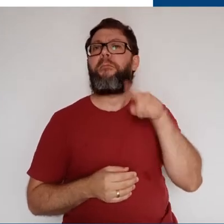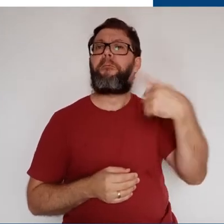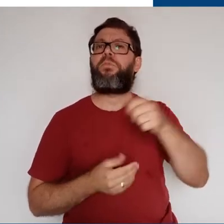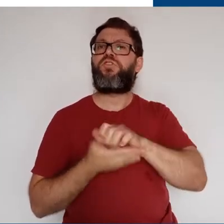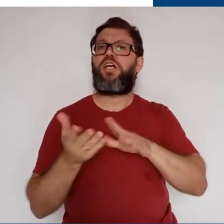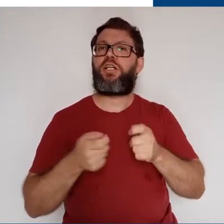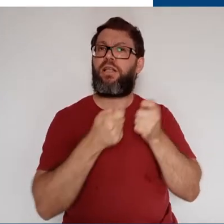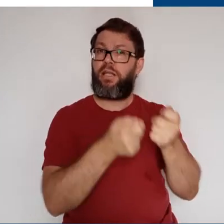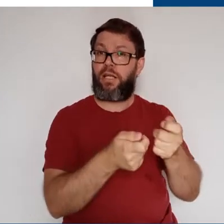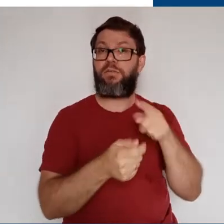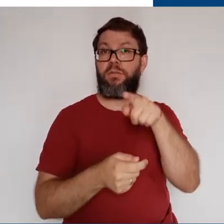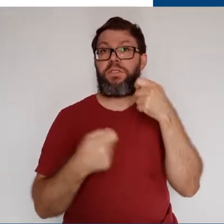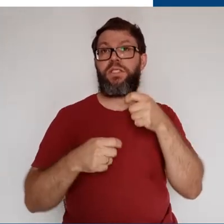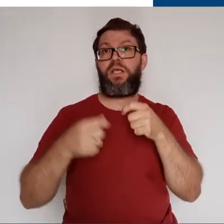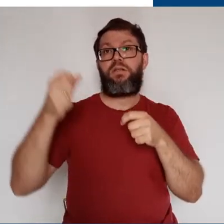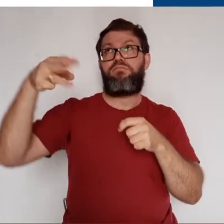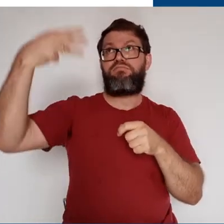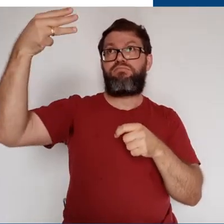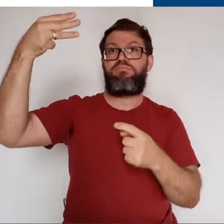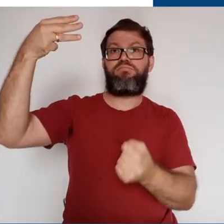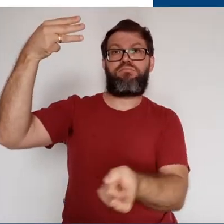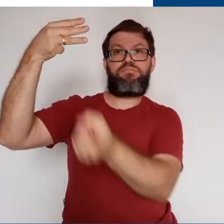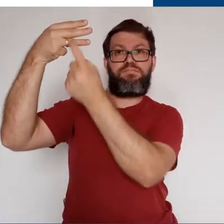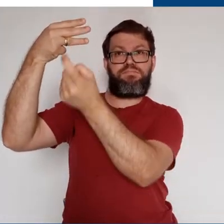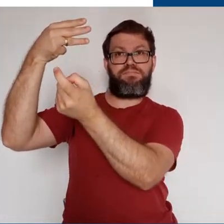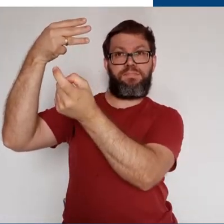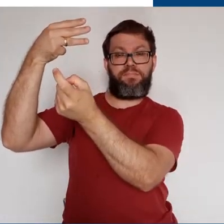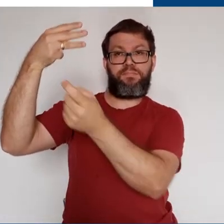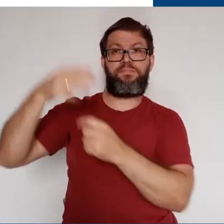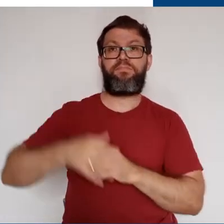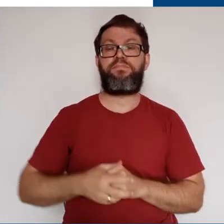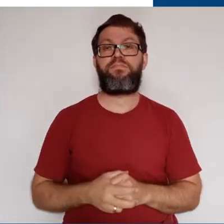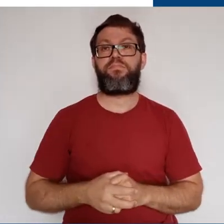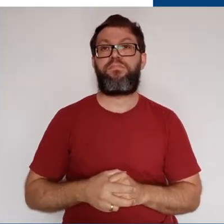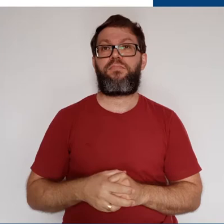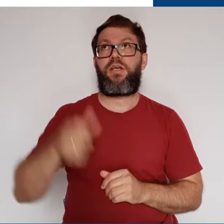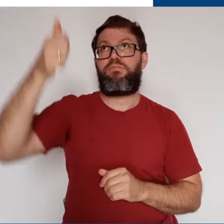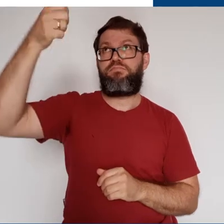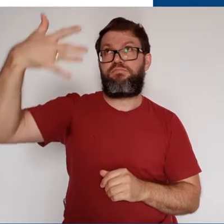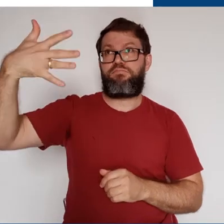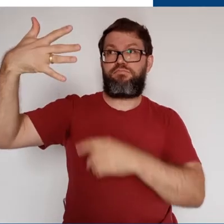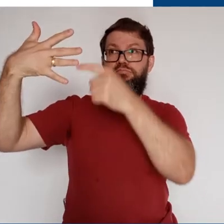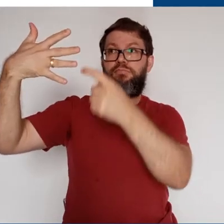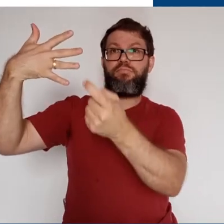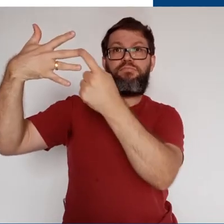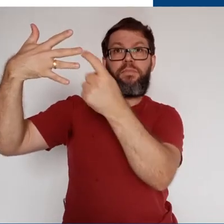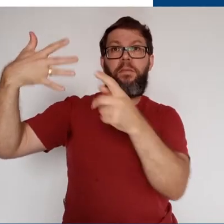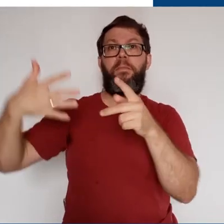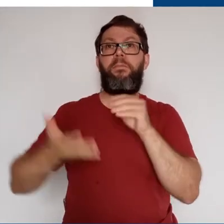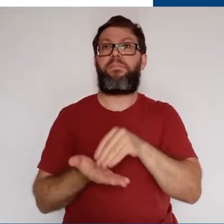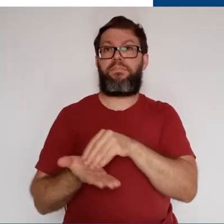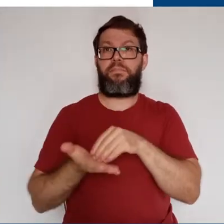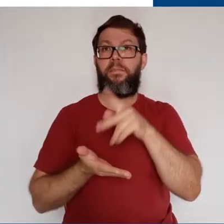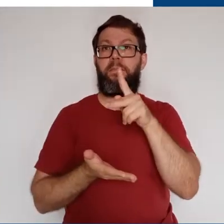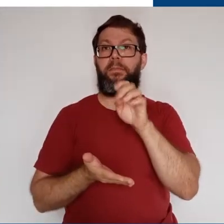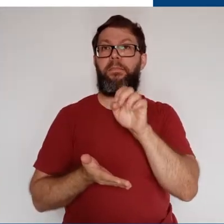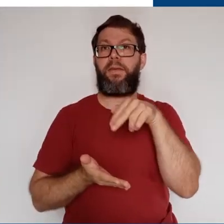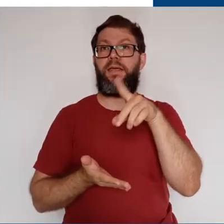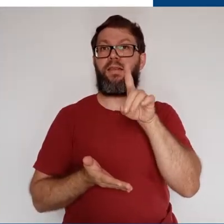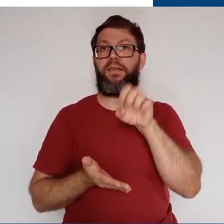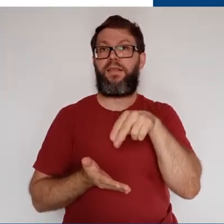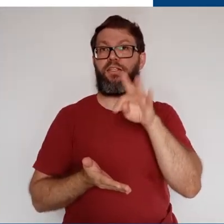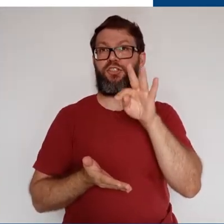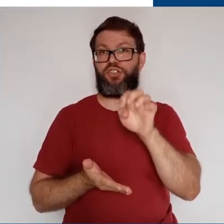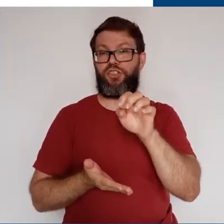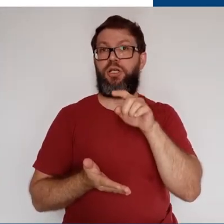atividades a serem entregues você deve clicar no menu sanduíche no canto superior esquerdo e depois clicar em pendentes nesta